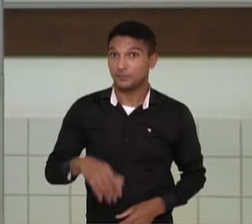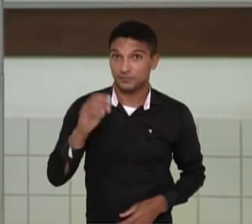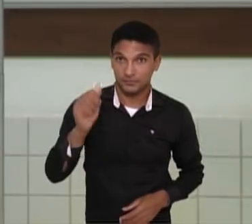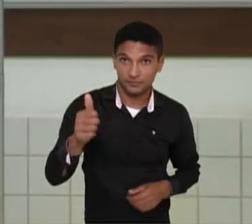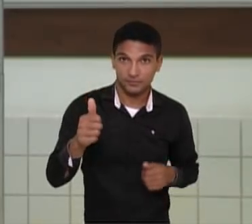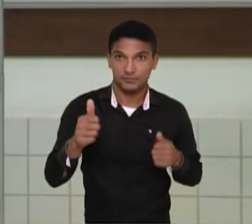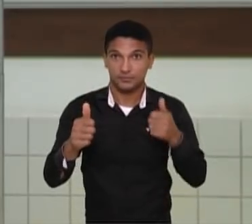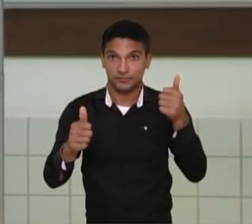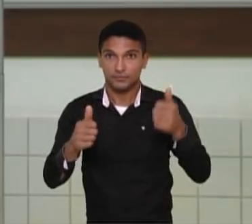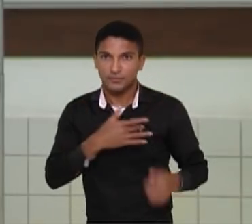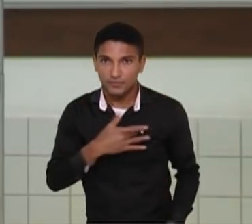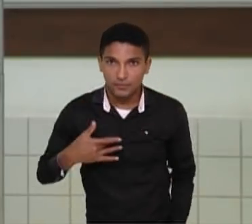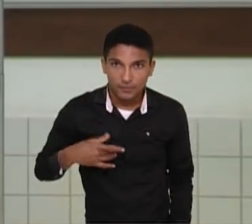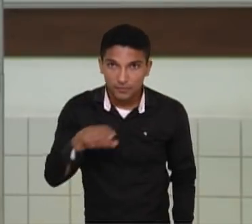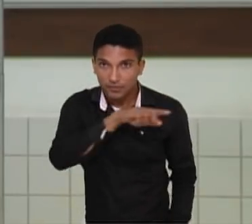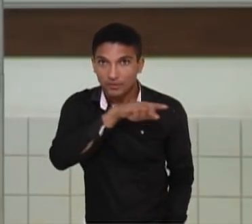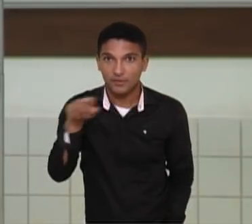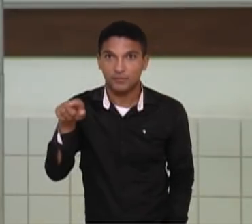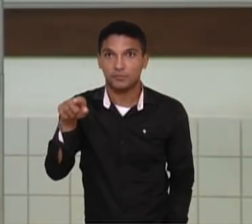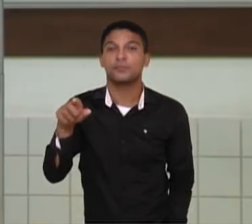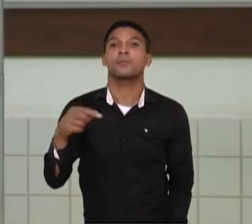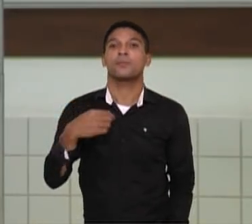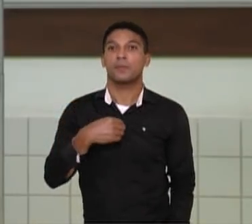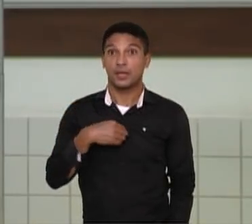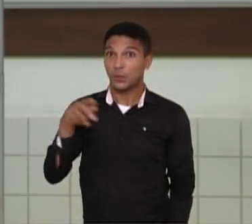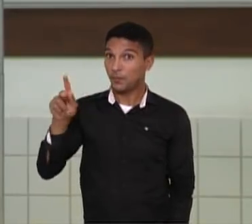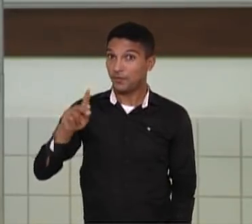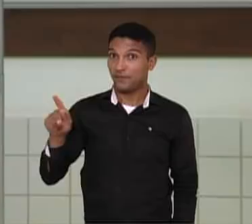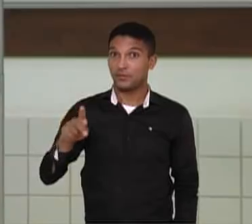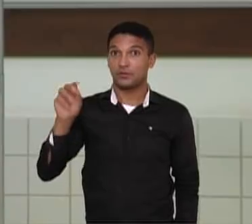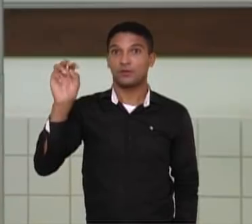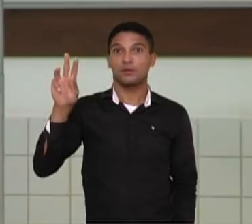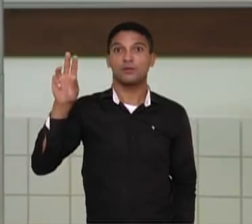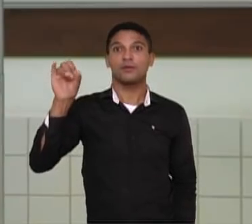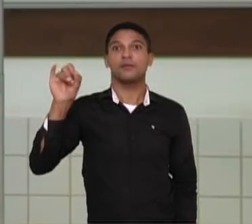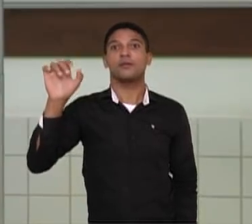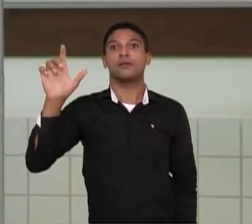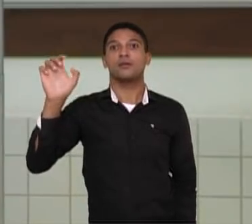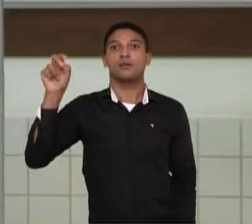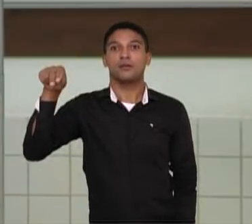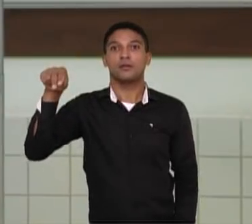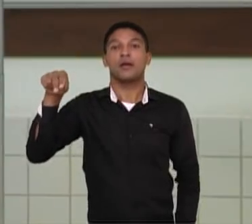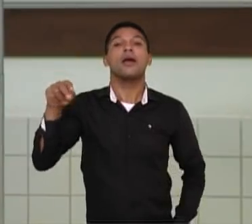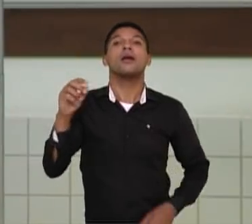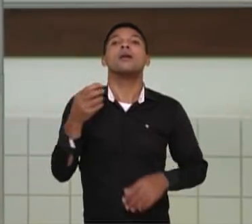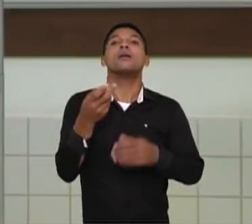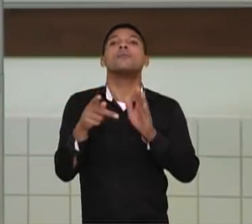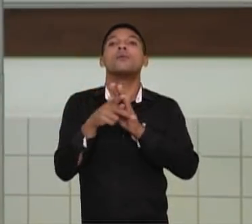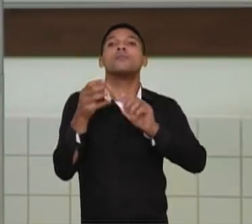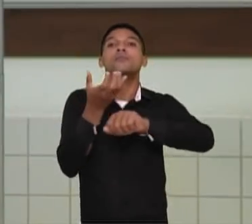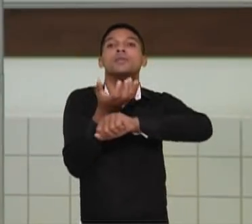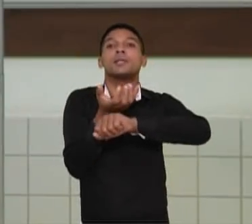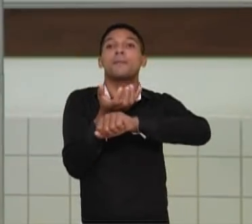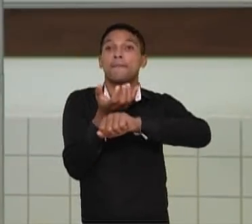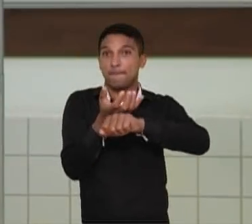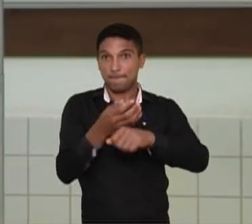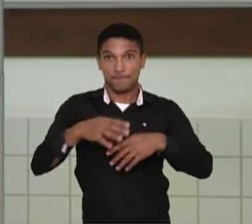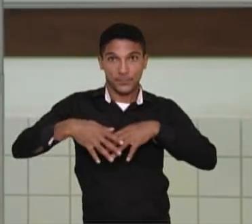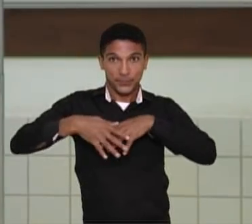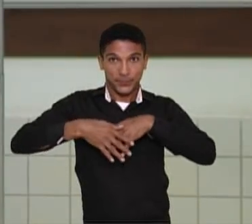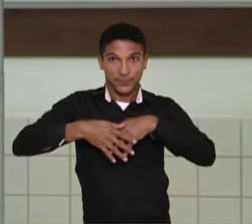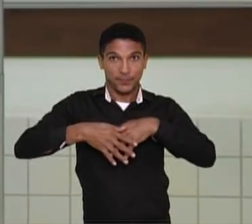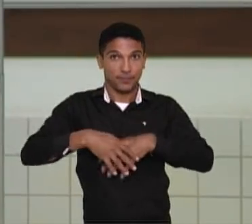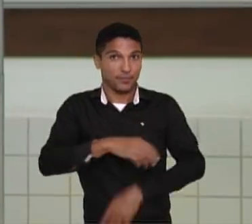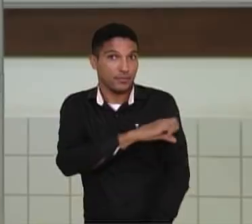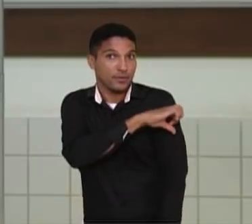aí, tudo bem com vocês? Eu sou o professor William. Trabalharemos a disciplina de matemática no 9º ano. Antes de